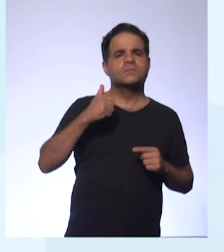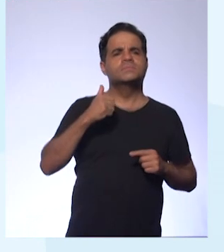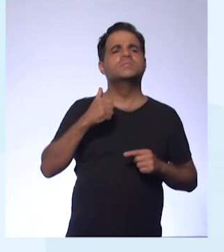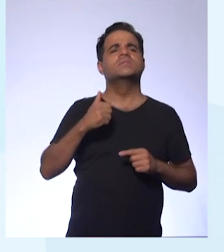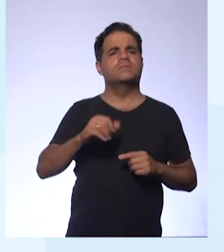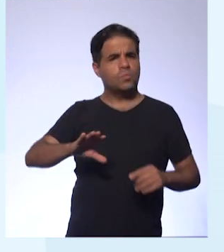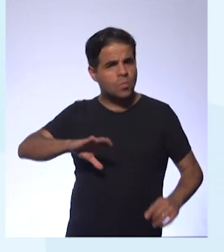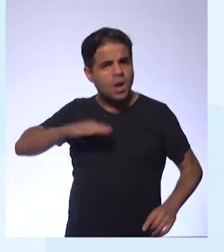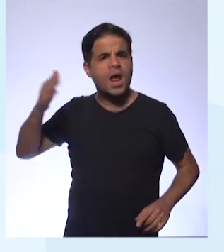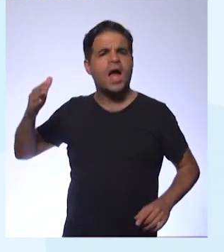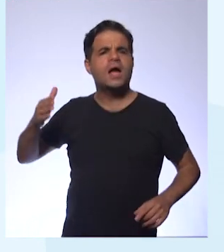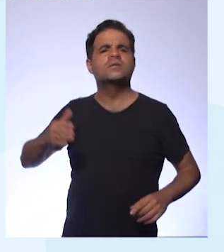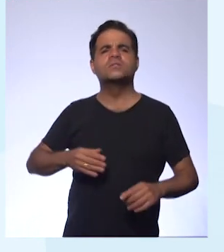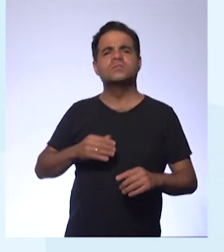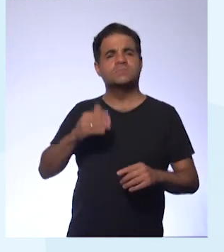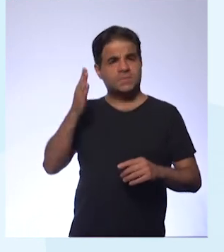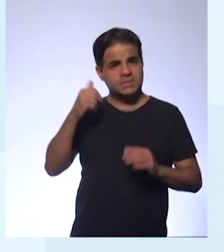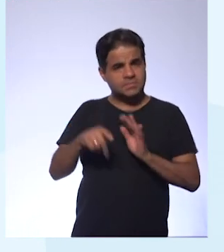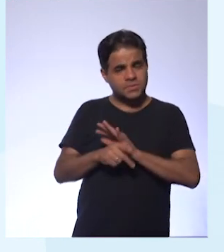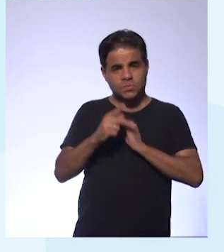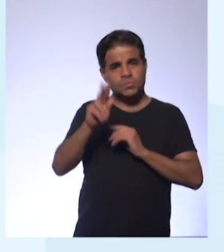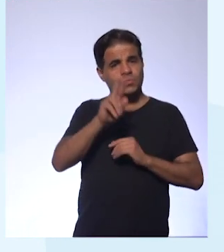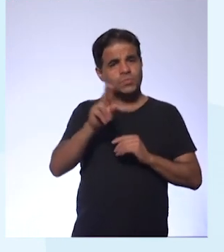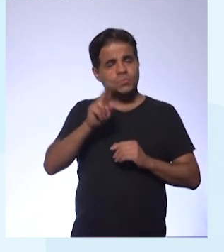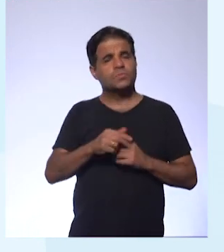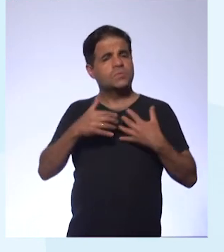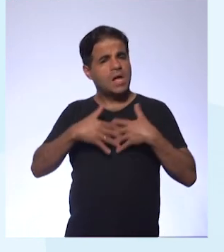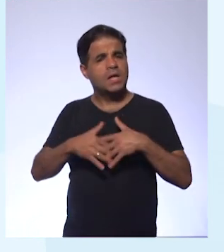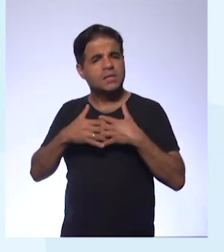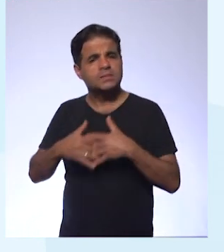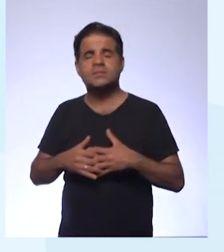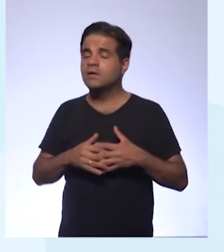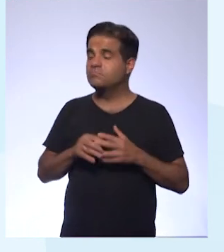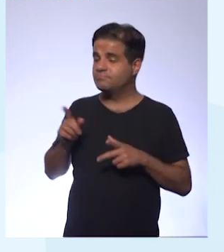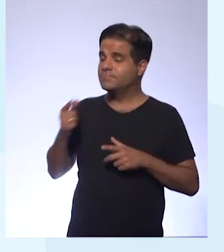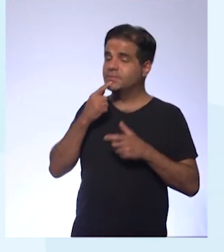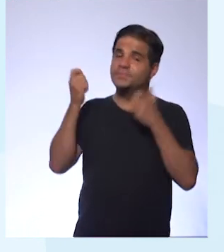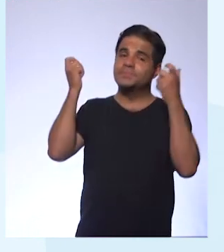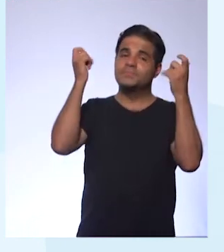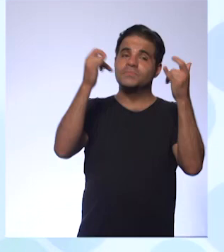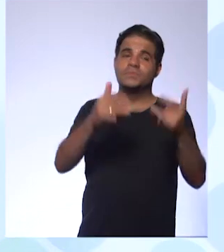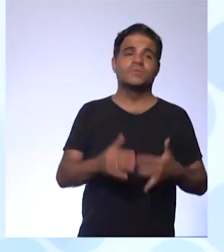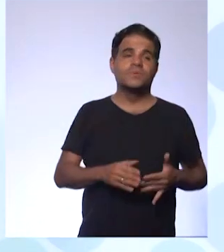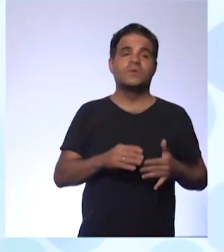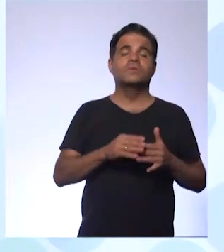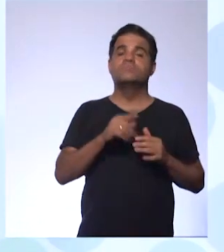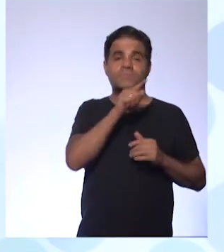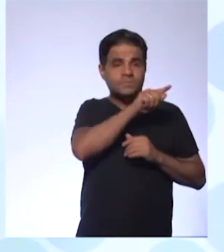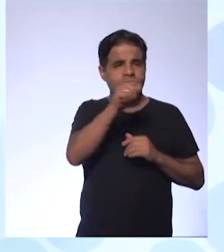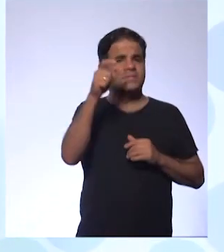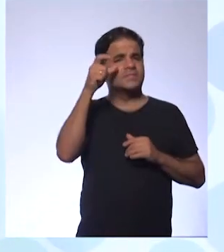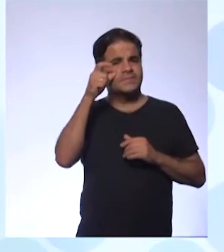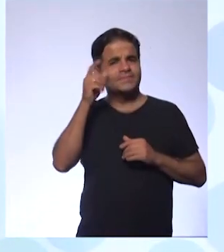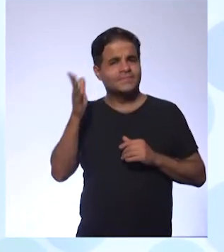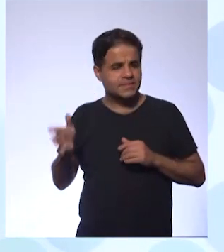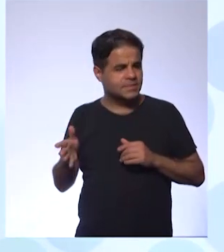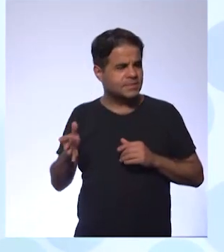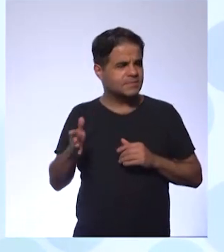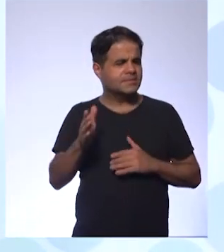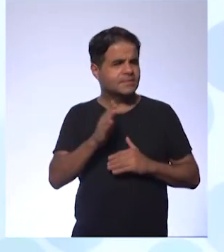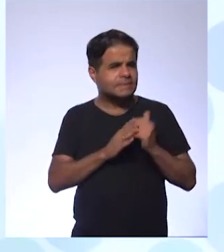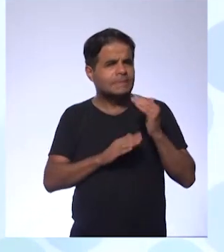coragem para fazer o uso da sua própria razão, dizia Immanuel Kant. Então, vocês vejam aí